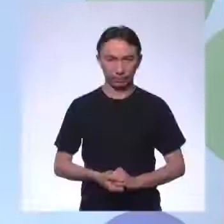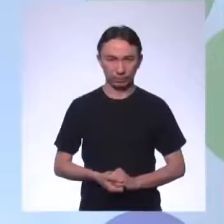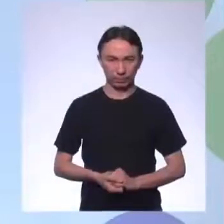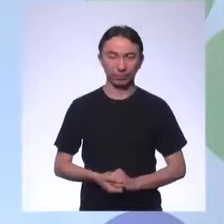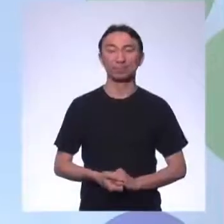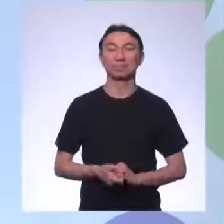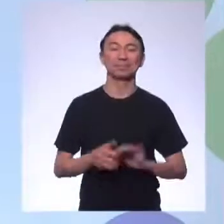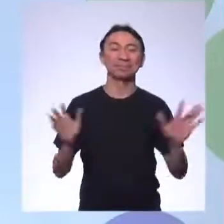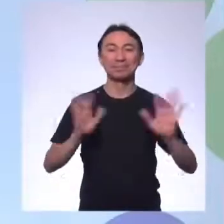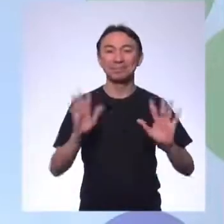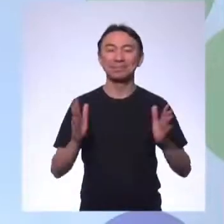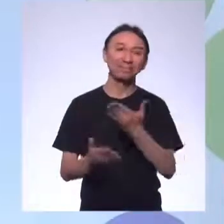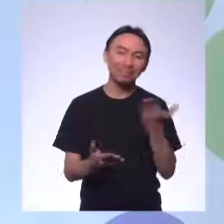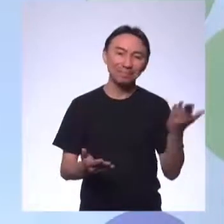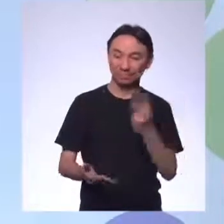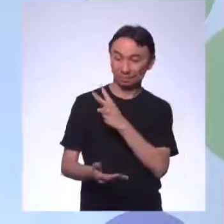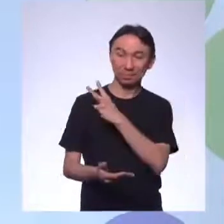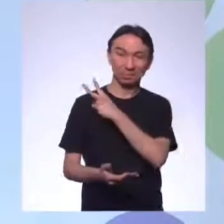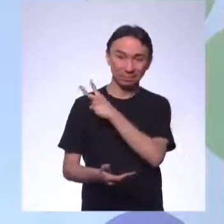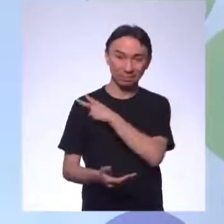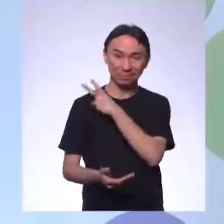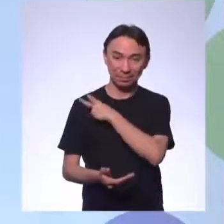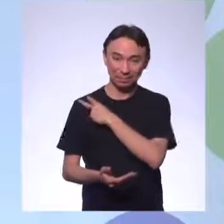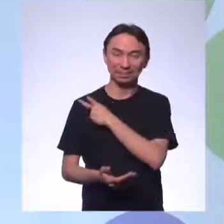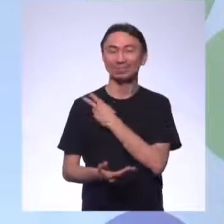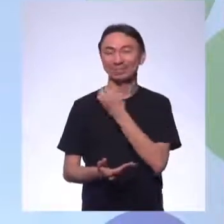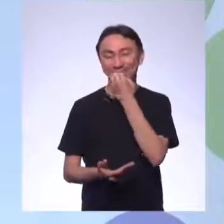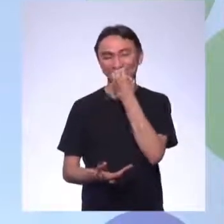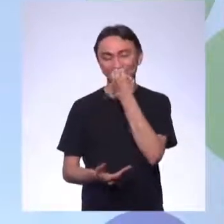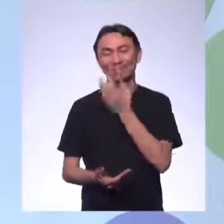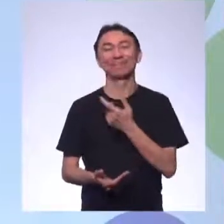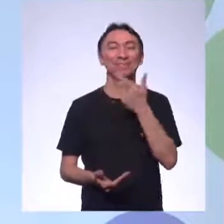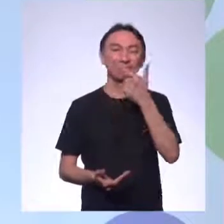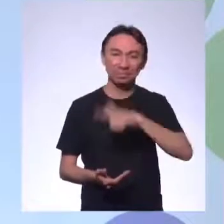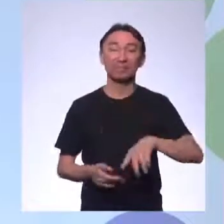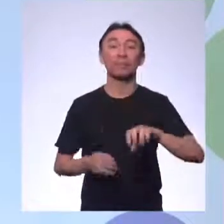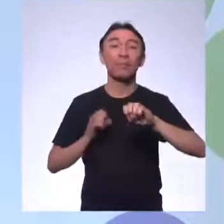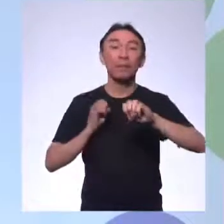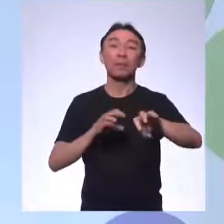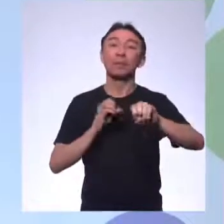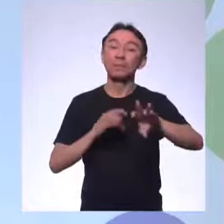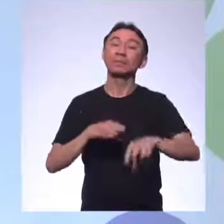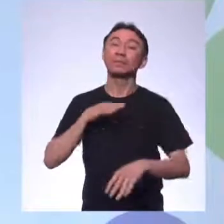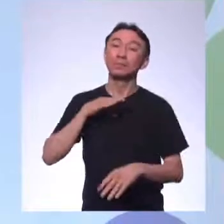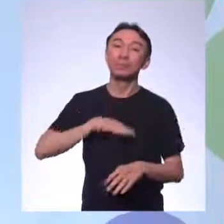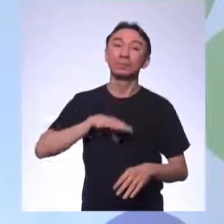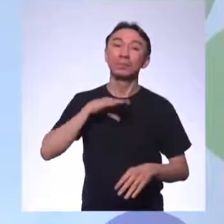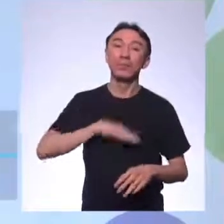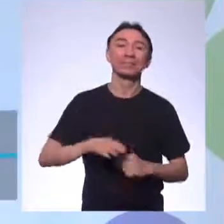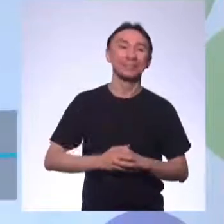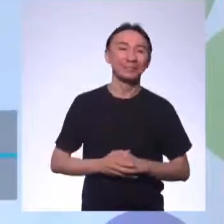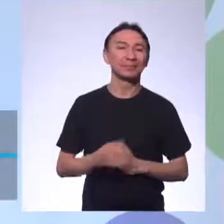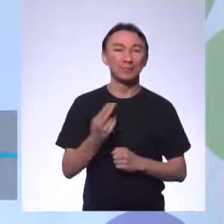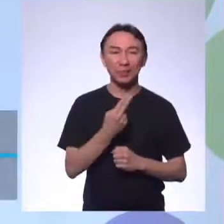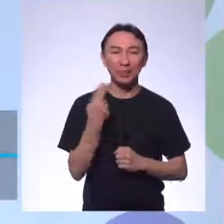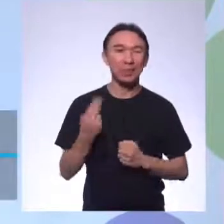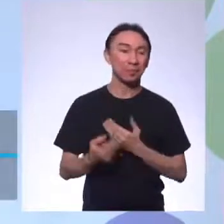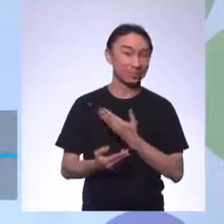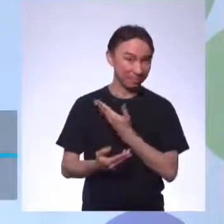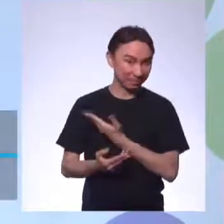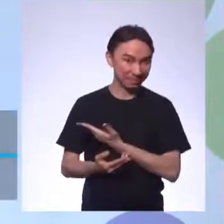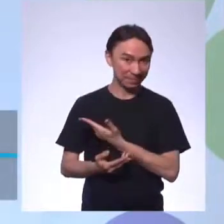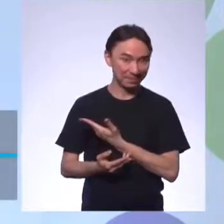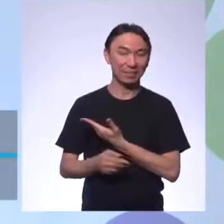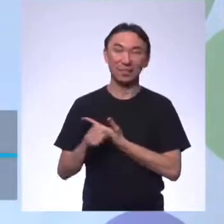Olá, alunos da segunda série do ensino médio. Vamos a mais uma aula de língua portuguesa. Eu sou a professora Tayane,